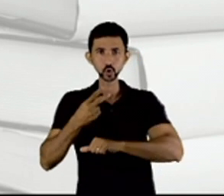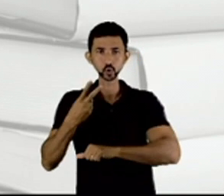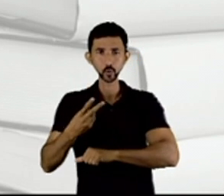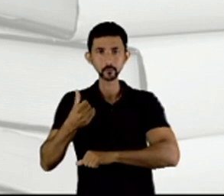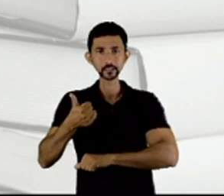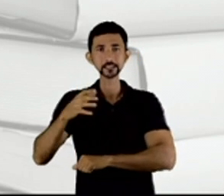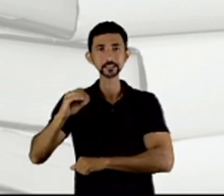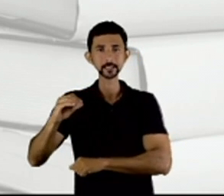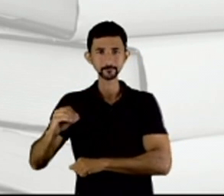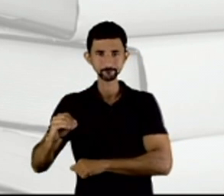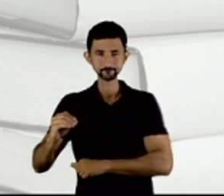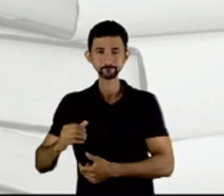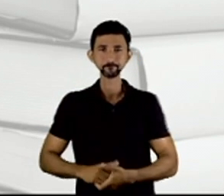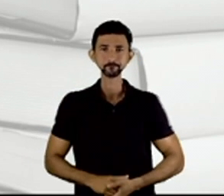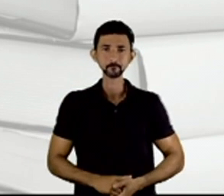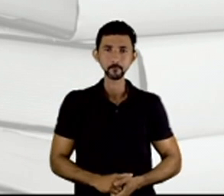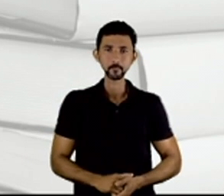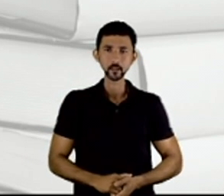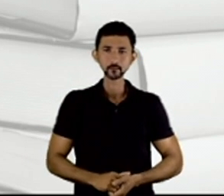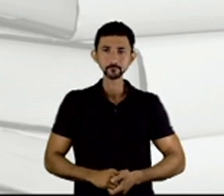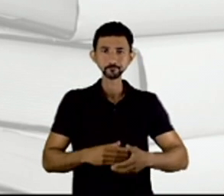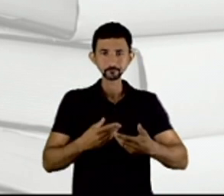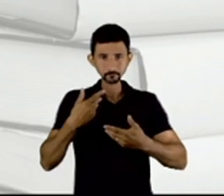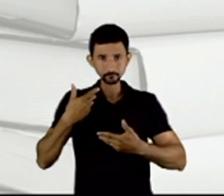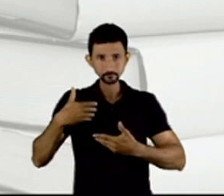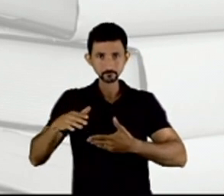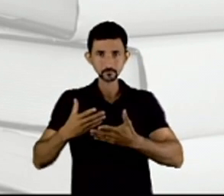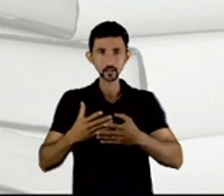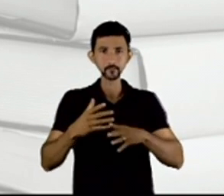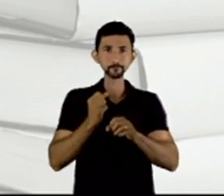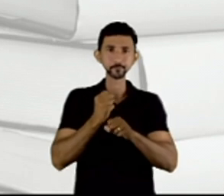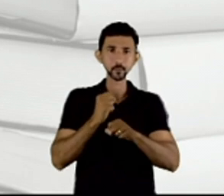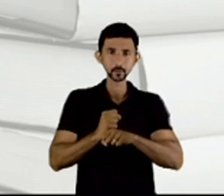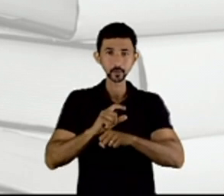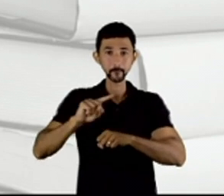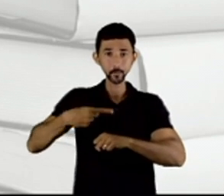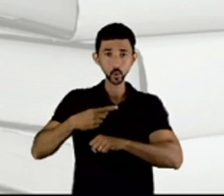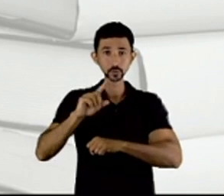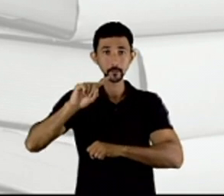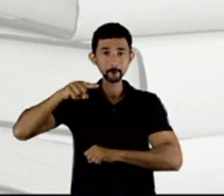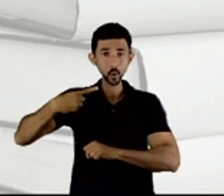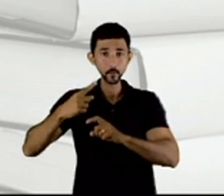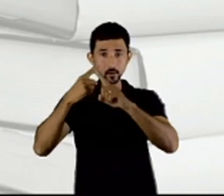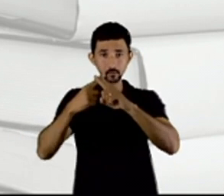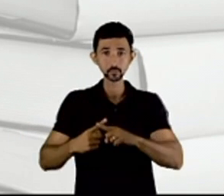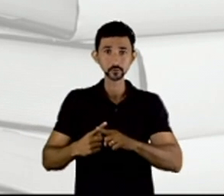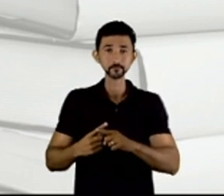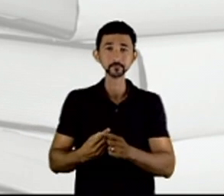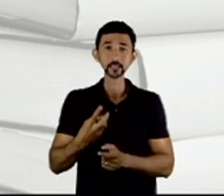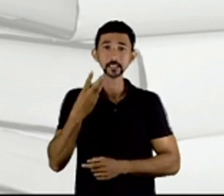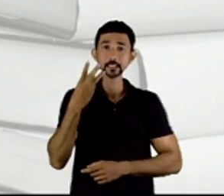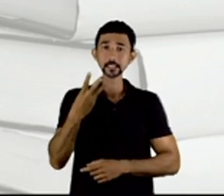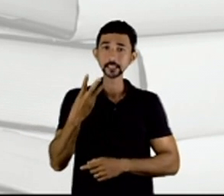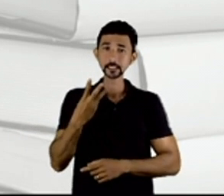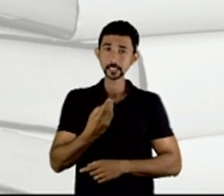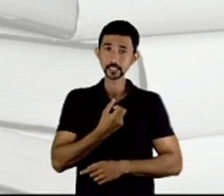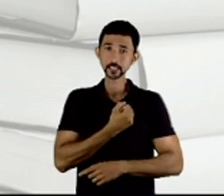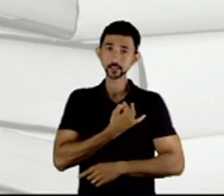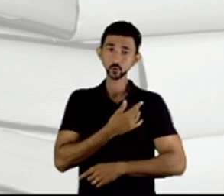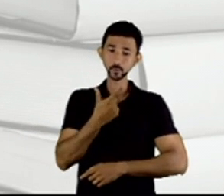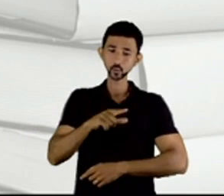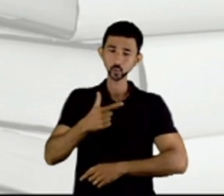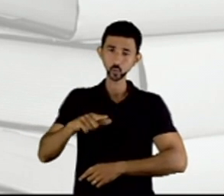100. Certo? Em seguida, multiplicamos a dízima por 1000, pois tínhamos 3 algarismos até